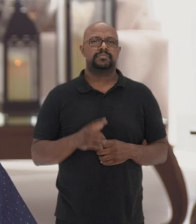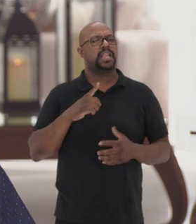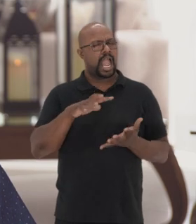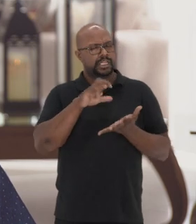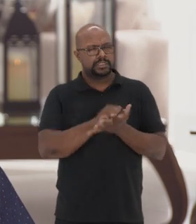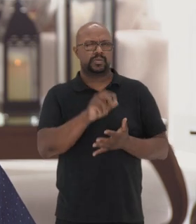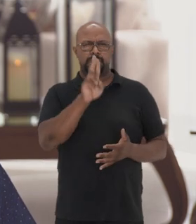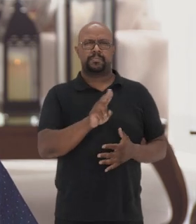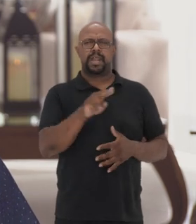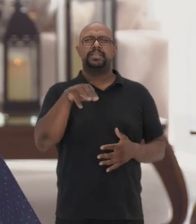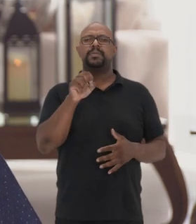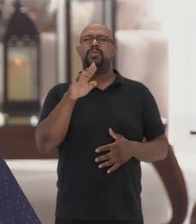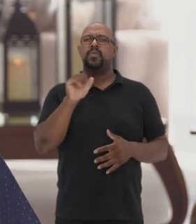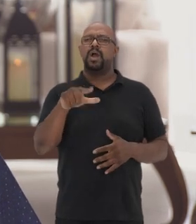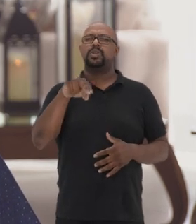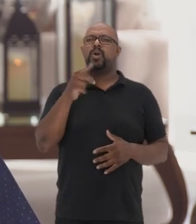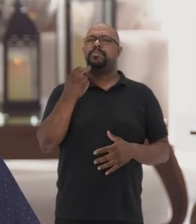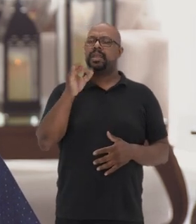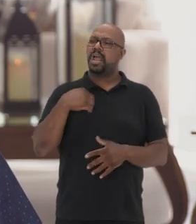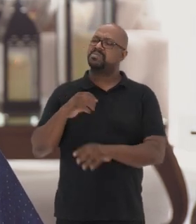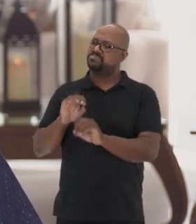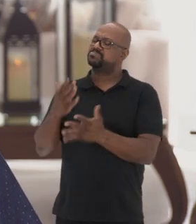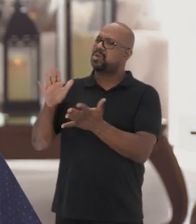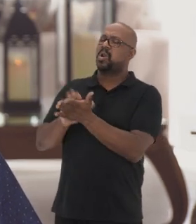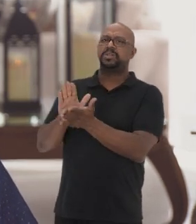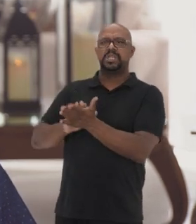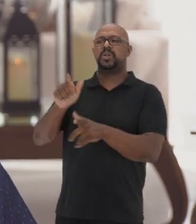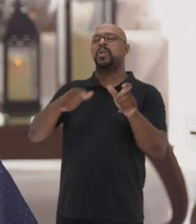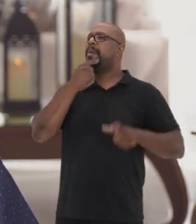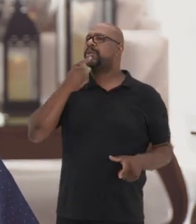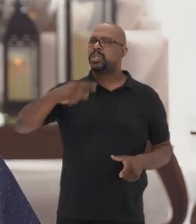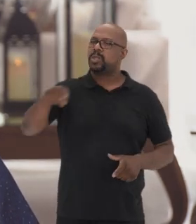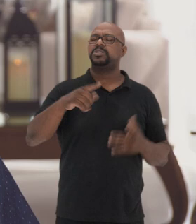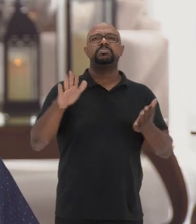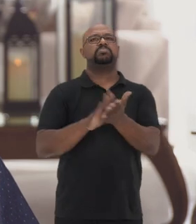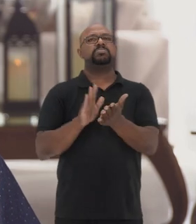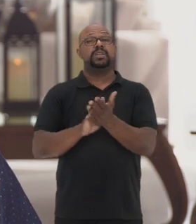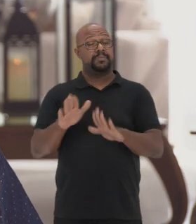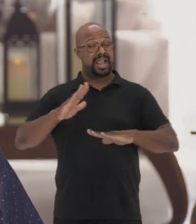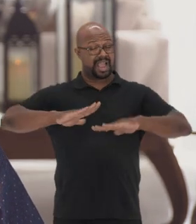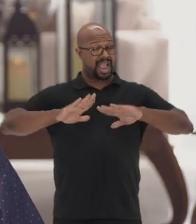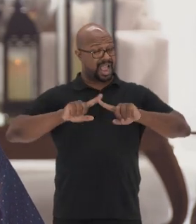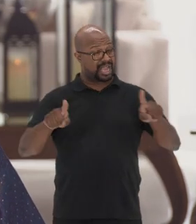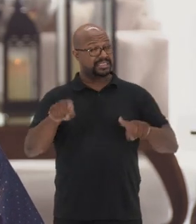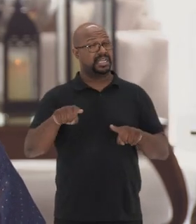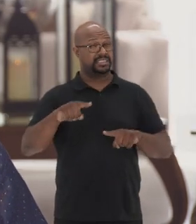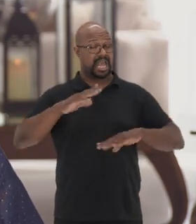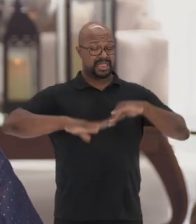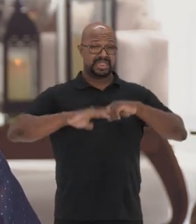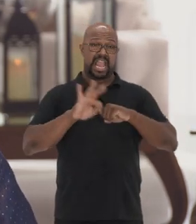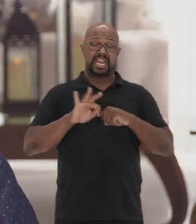registro do Padre Manoel da Nóbrega elogiando muito o papel dos meninos nesse trabalho mas essa técnica de aliciamento foi